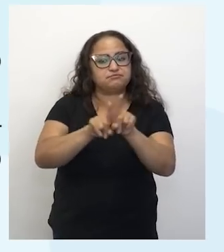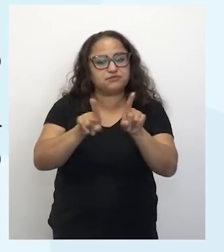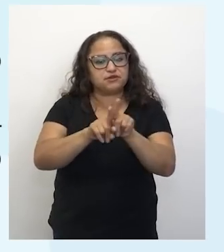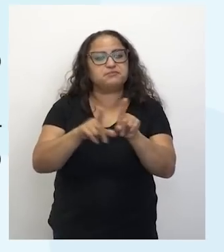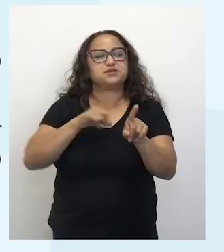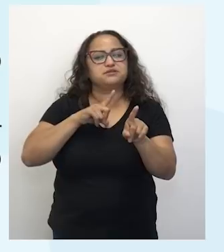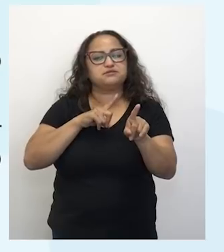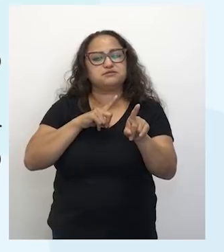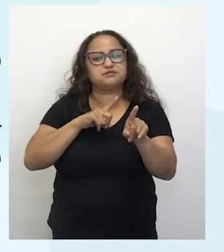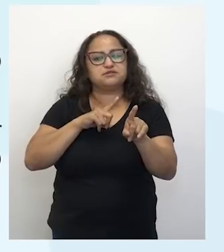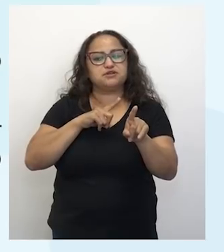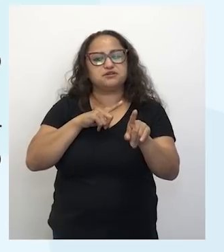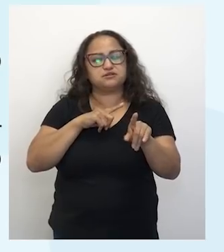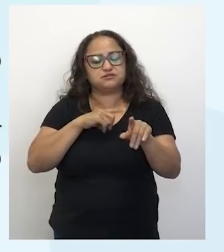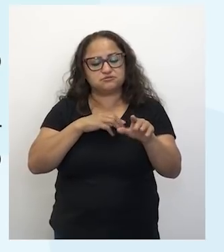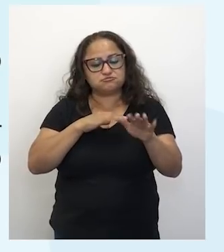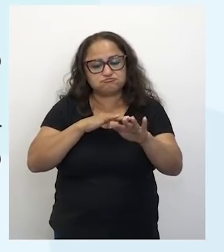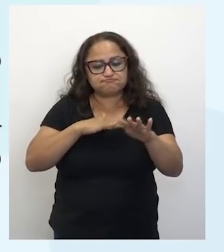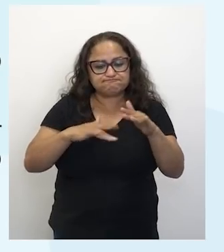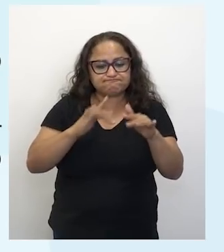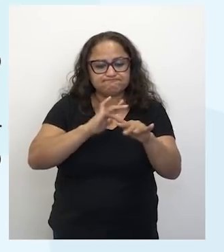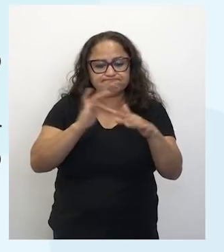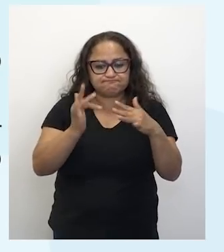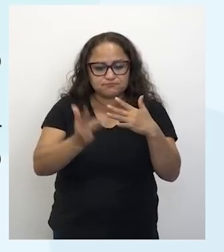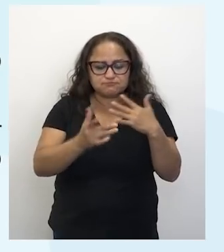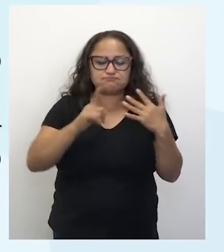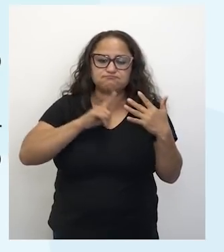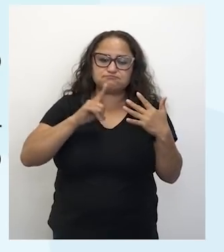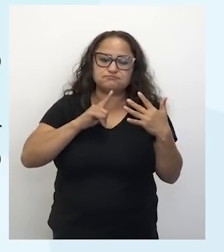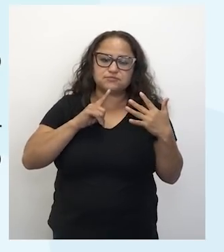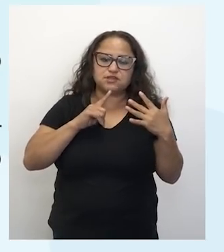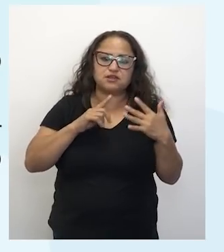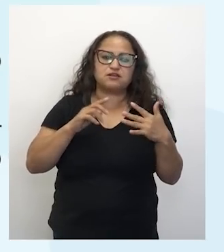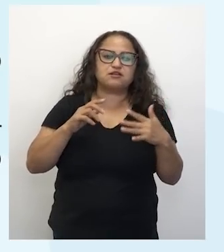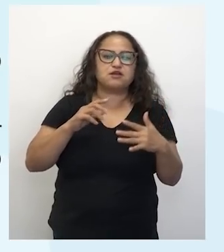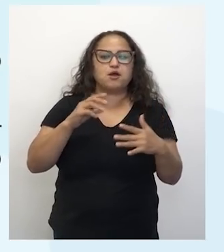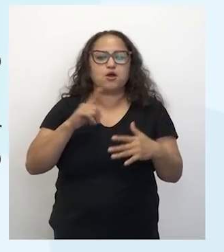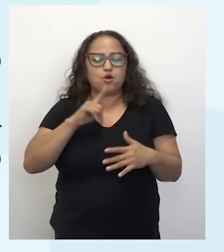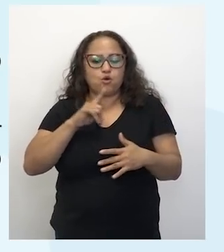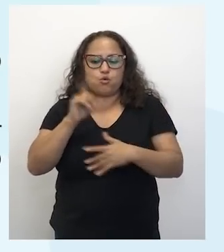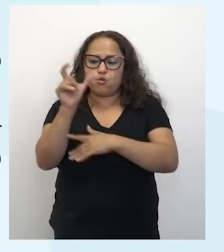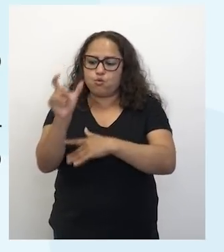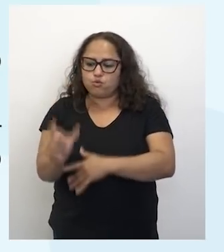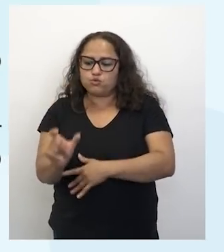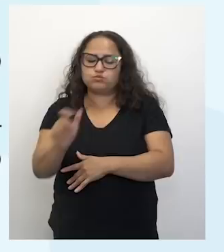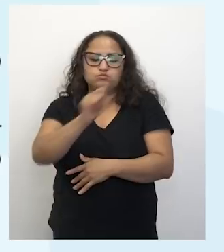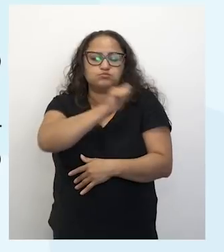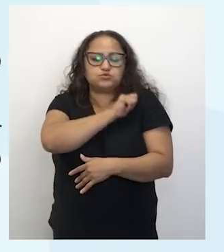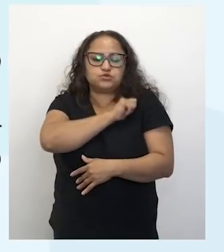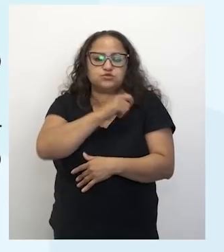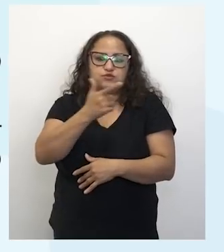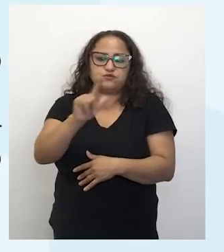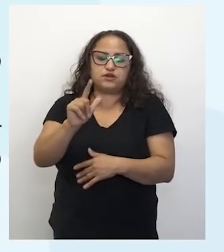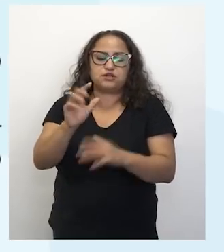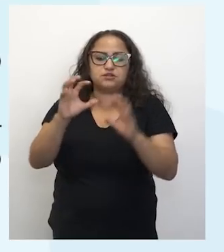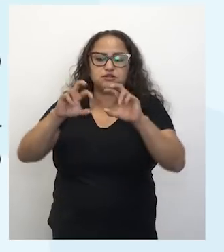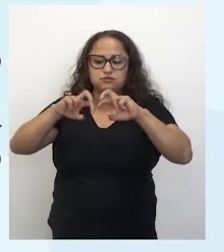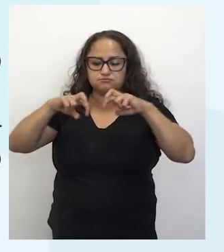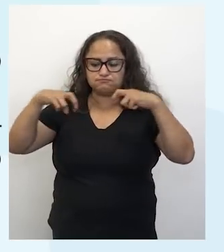rodízio, afinal, o aluno não tem que aglomerar na escola, vocês possam depois fazer uma roda de